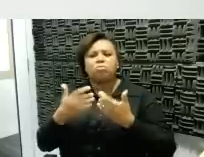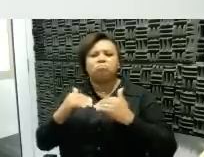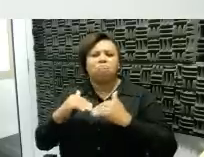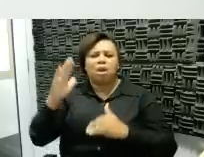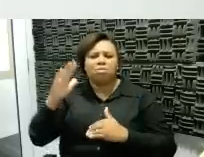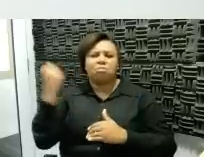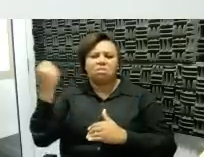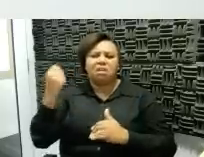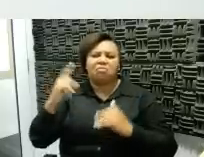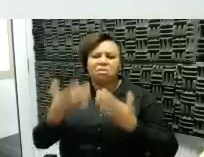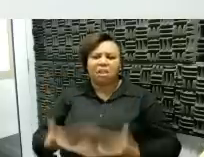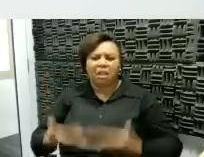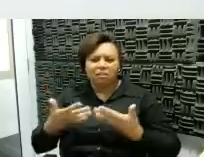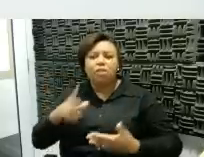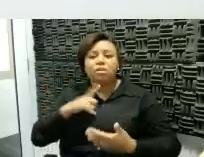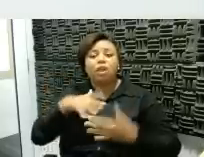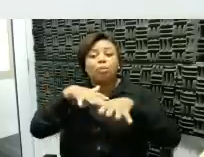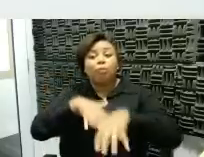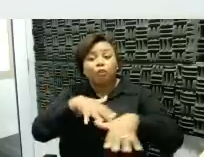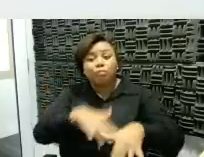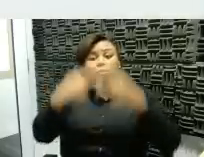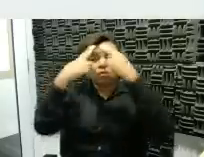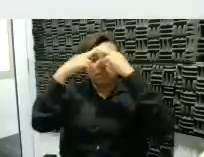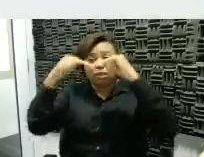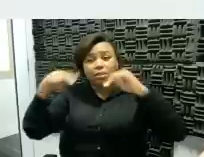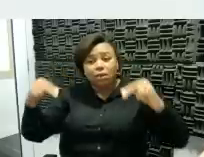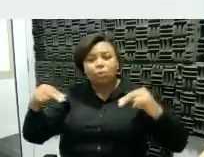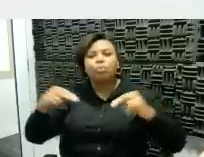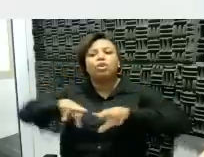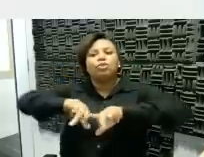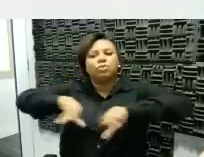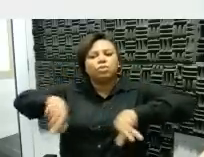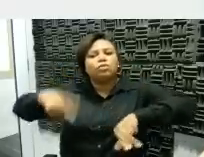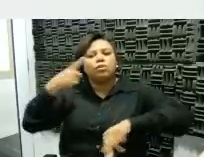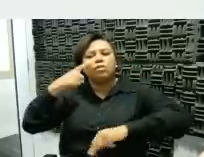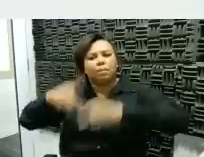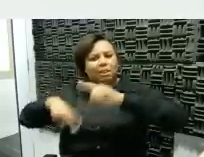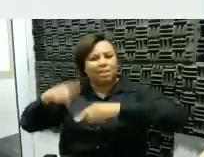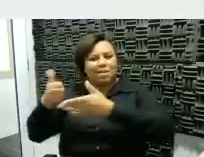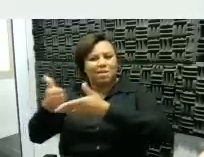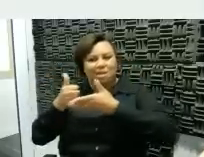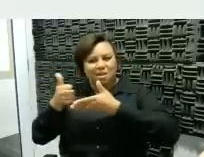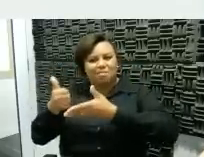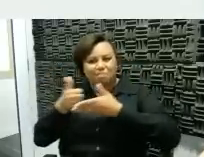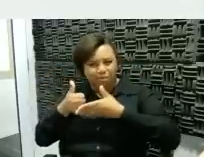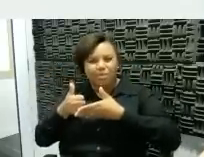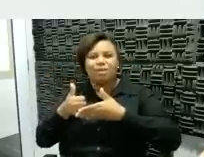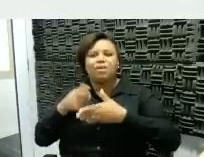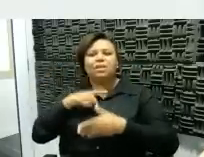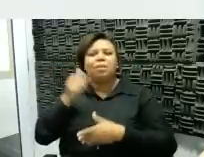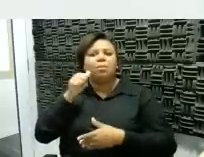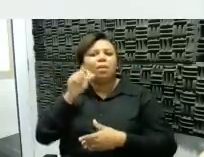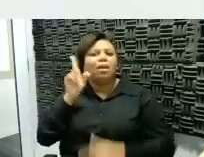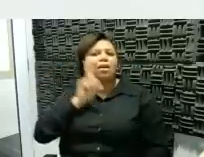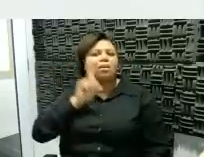neurodiversidade vocês vão ver no material de apoio uma americana que tem autismo que chama Temple granding é muito